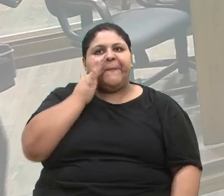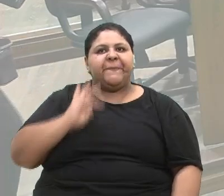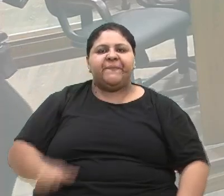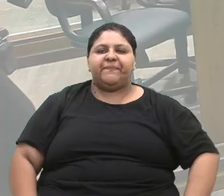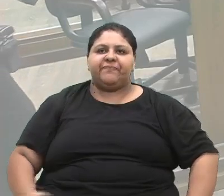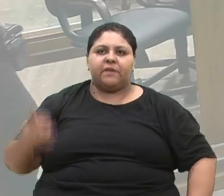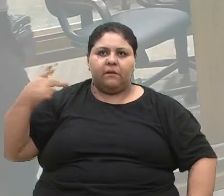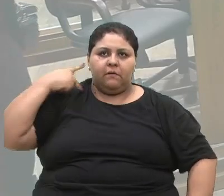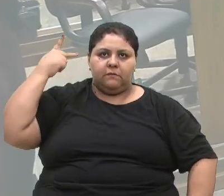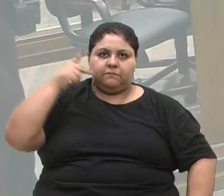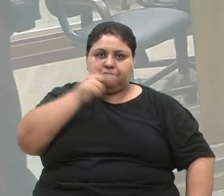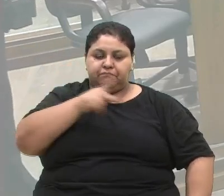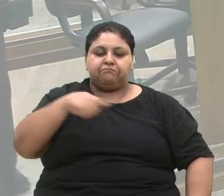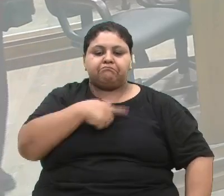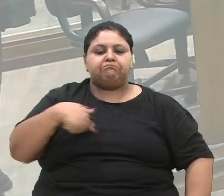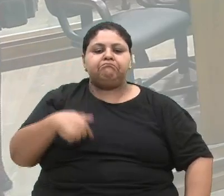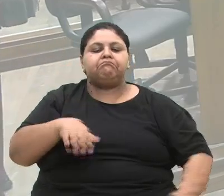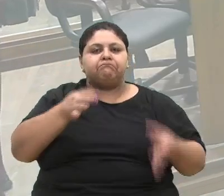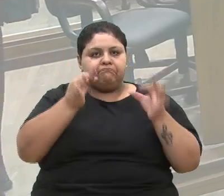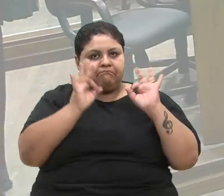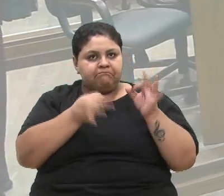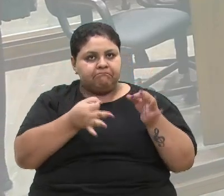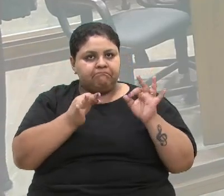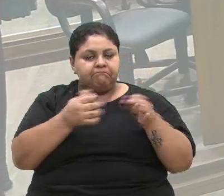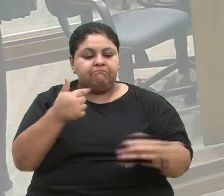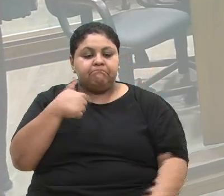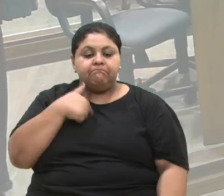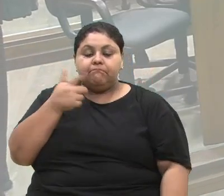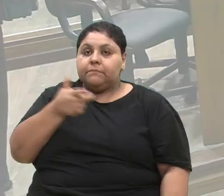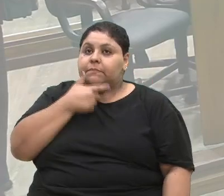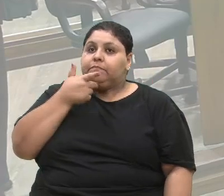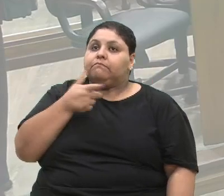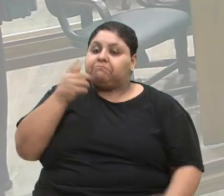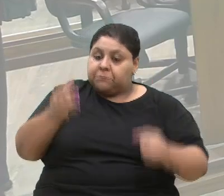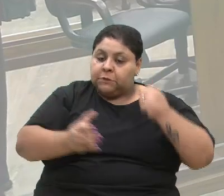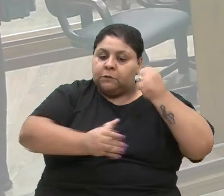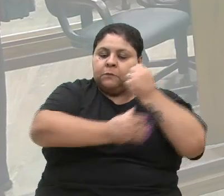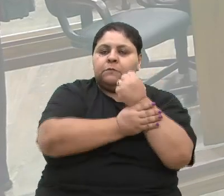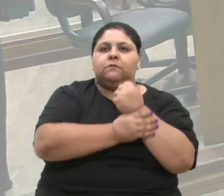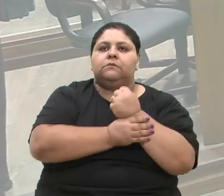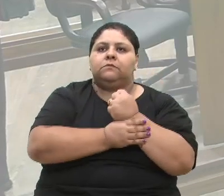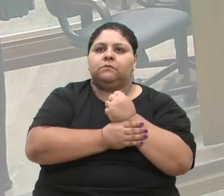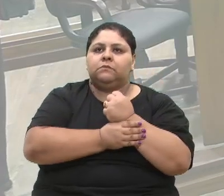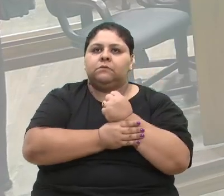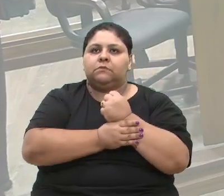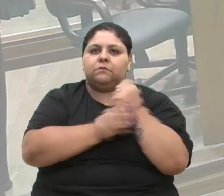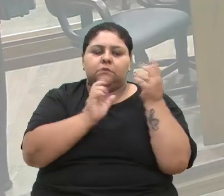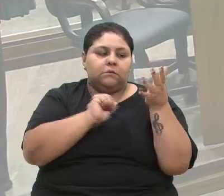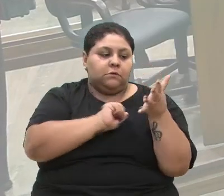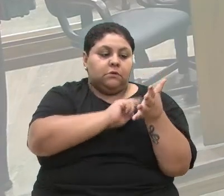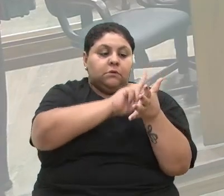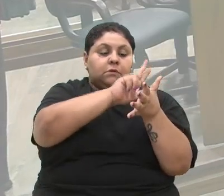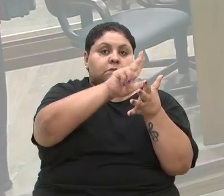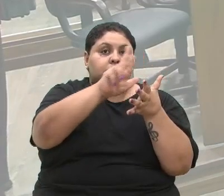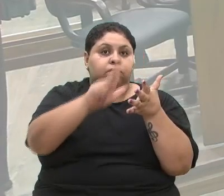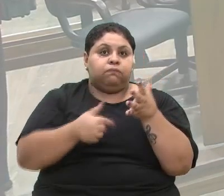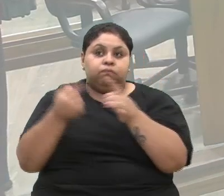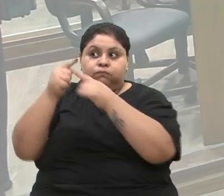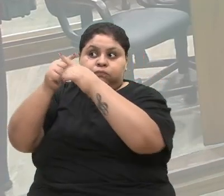Vereador Zanquim, muito bem colocado. E eu falo com segurança. Várias